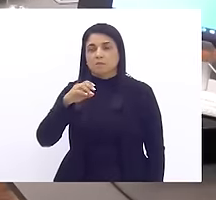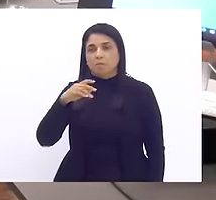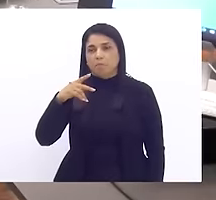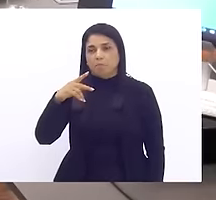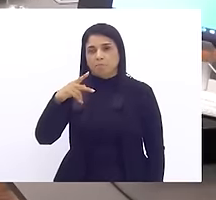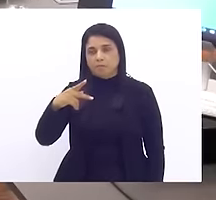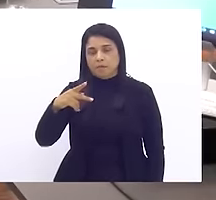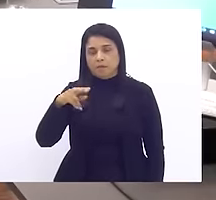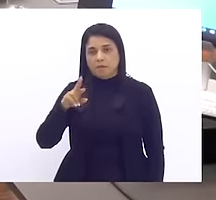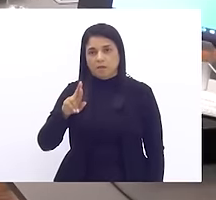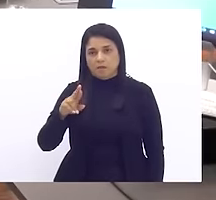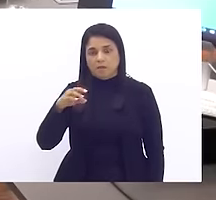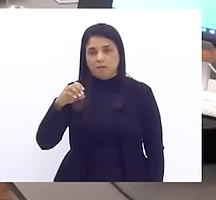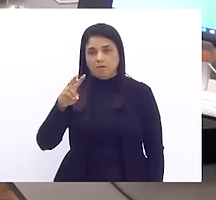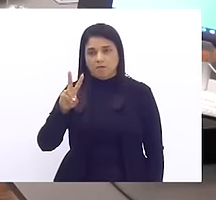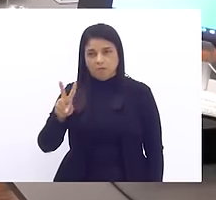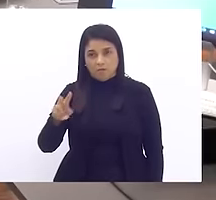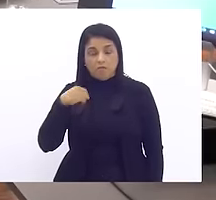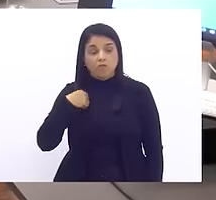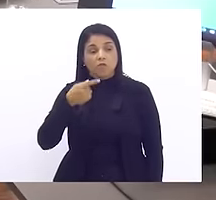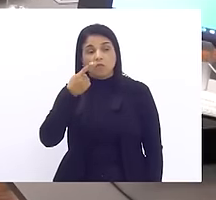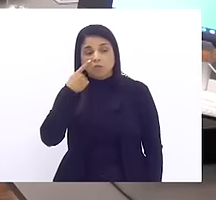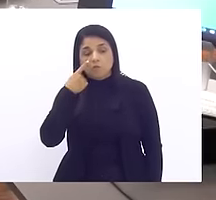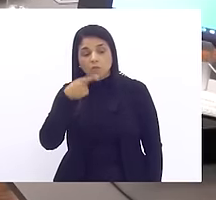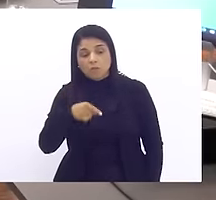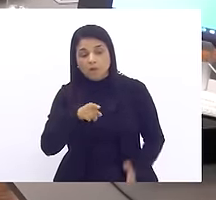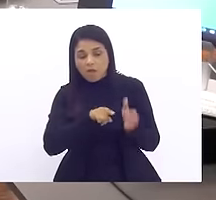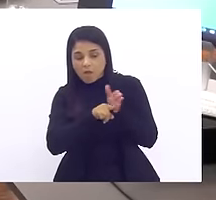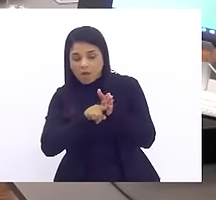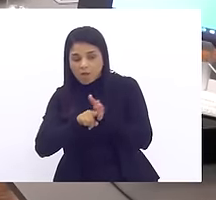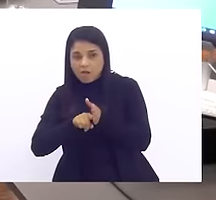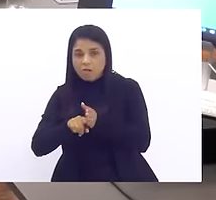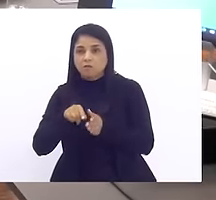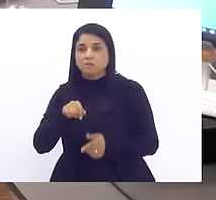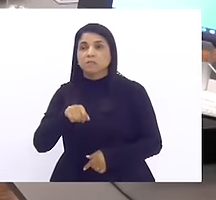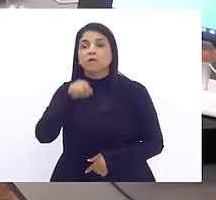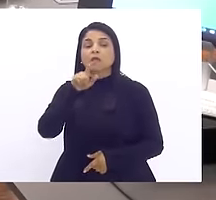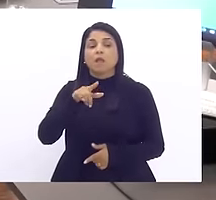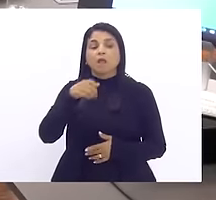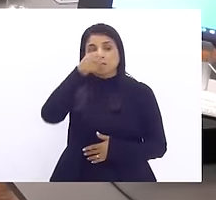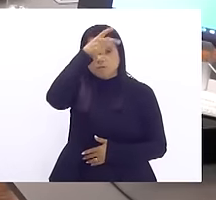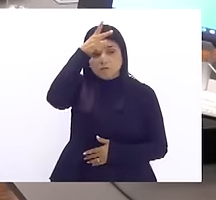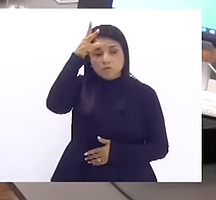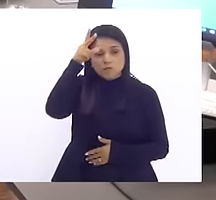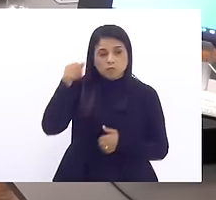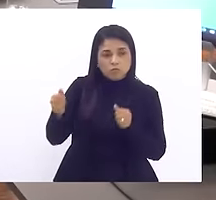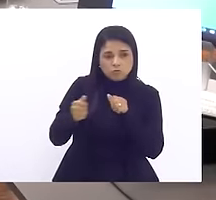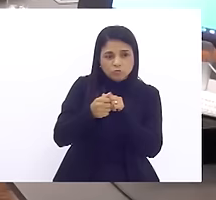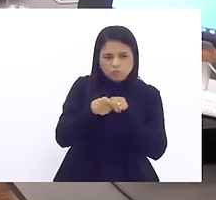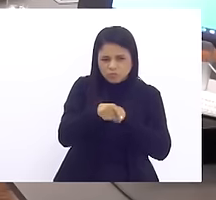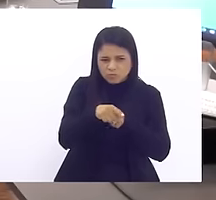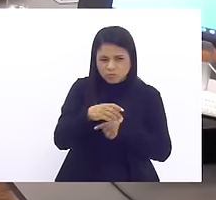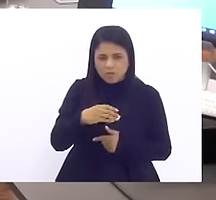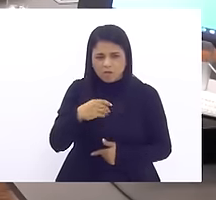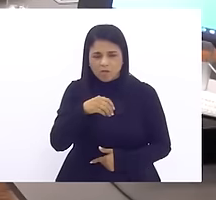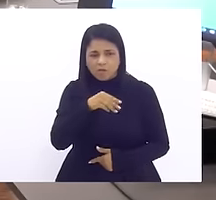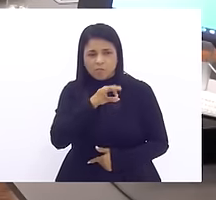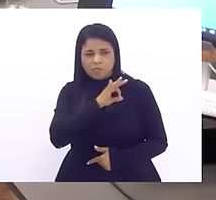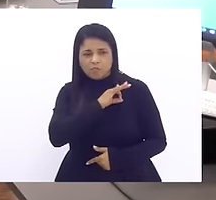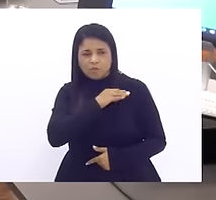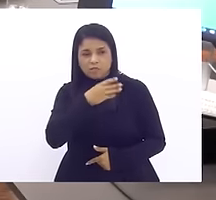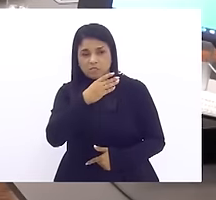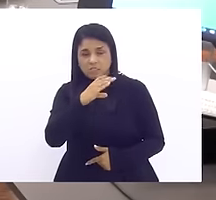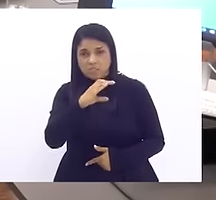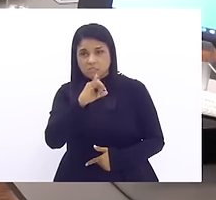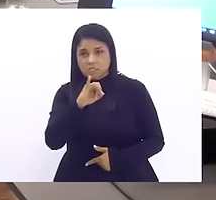você vai pegar a operação na verdade quem pega carona e a Prefeitura da PM é o contrário Já